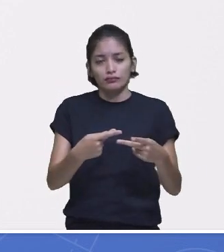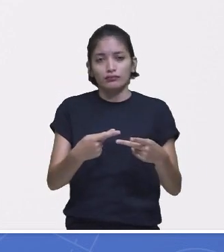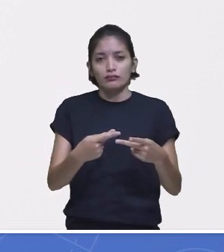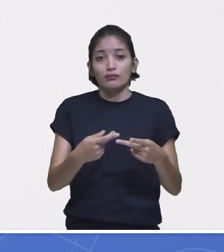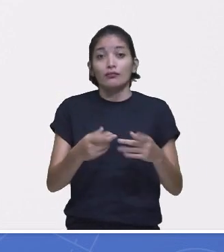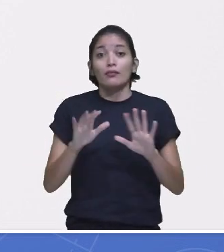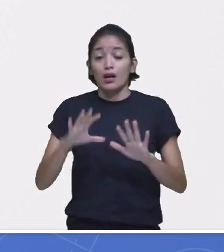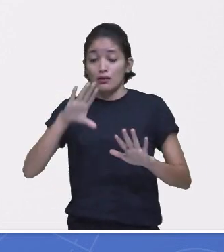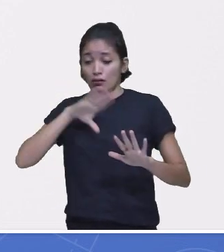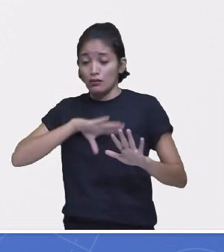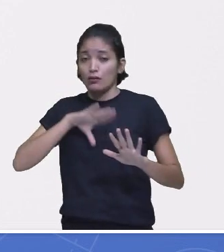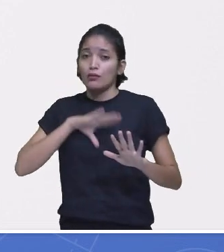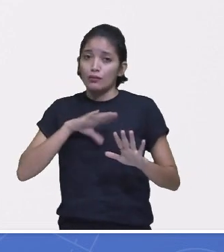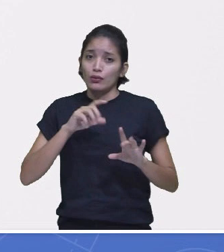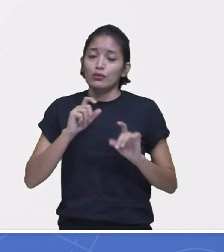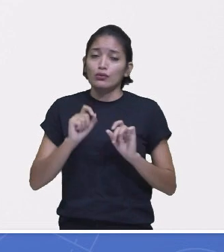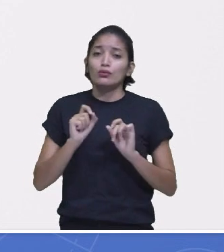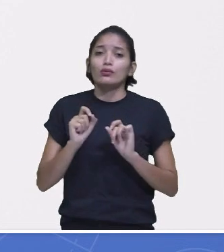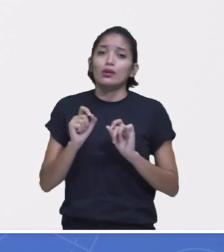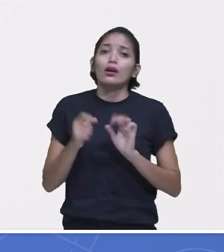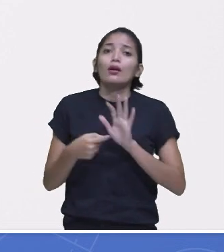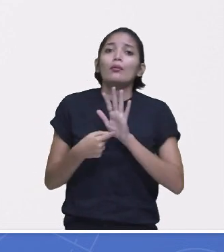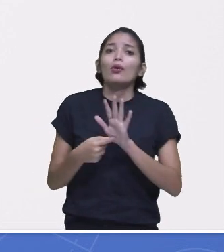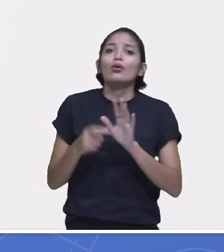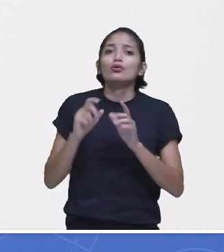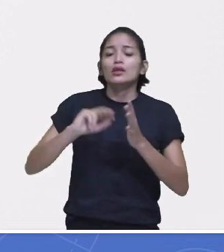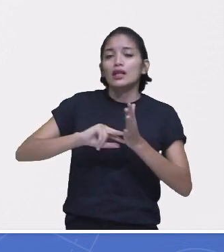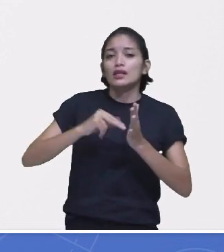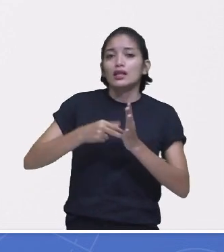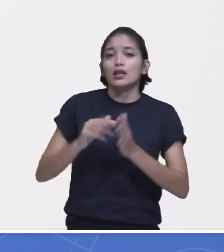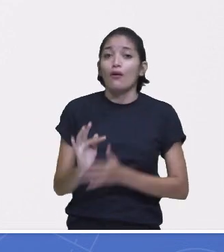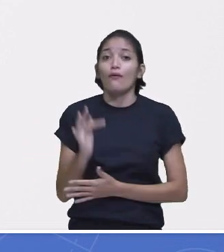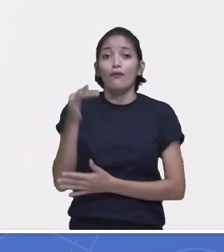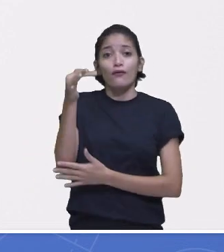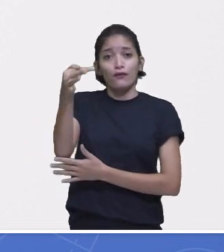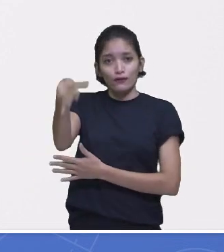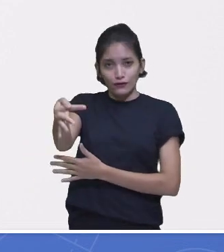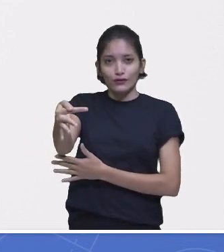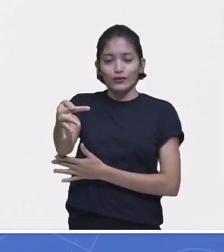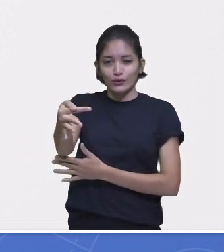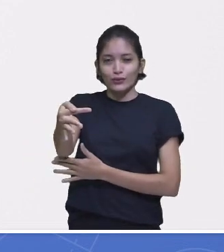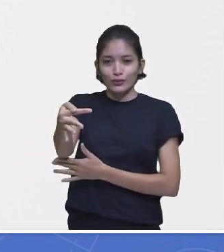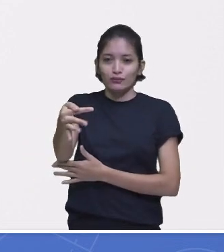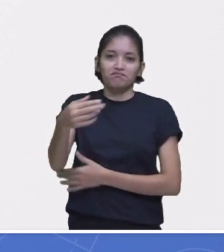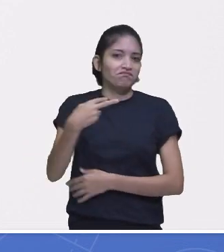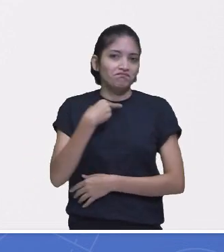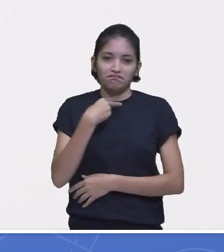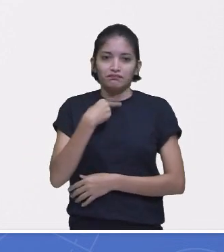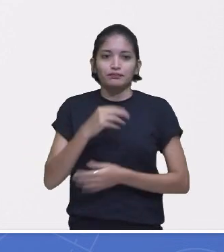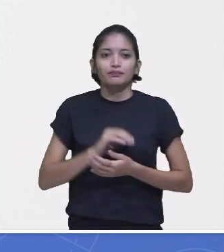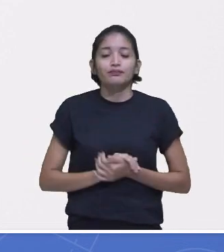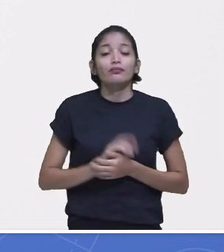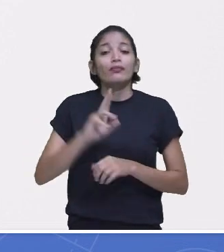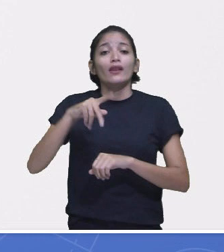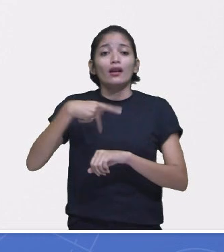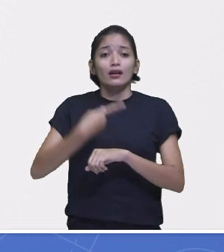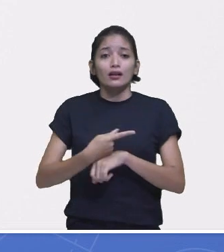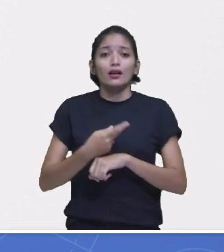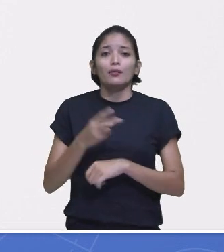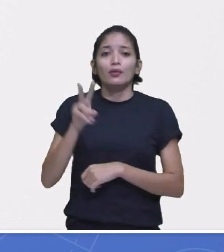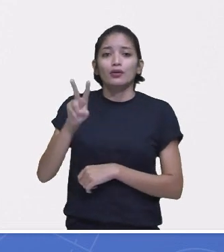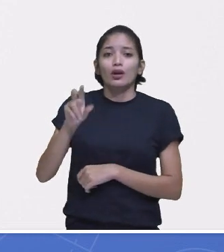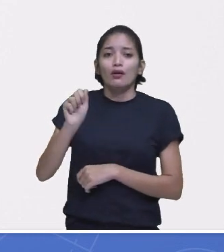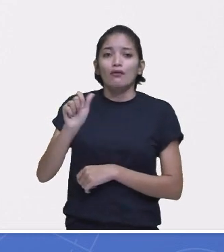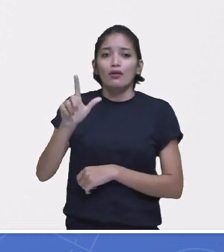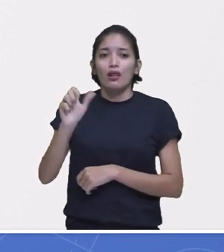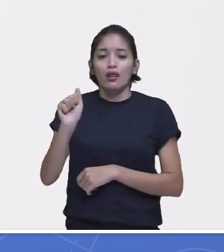no português, a mesma desinência equivale ao futuro, futuro do indicativo, então não pode ser. Depois nós temos